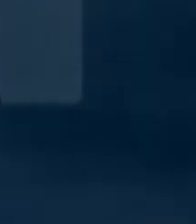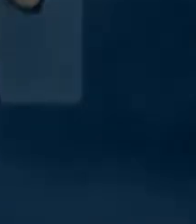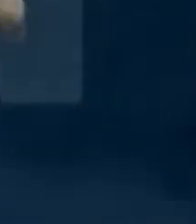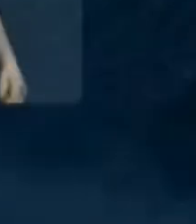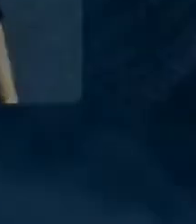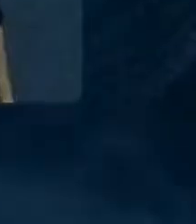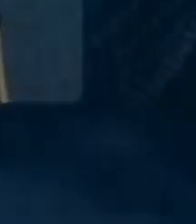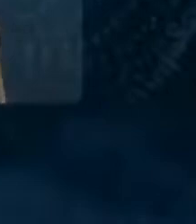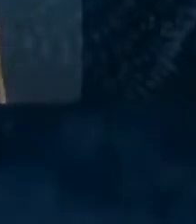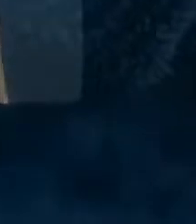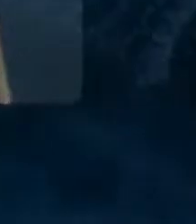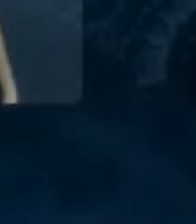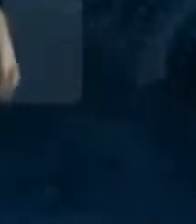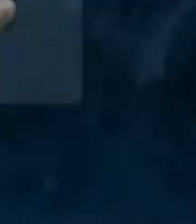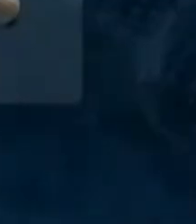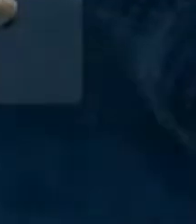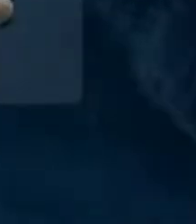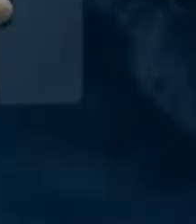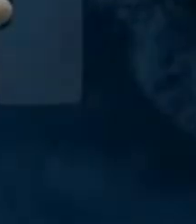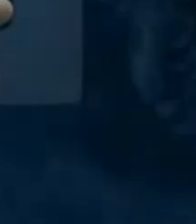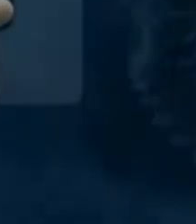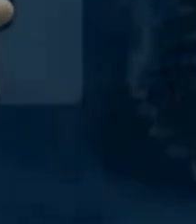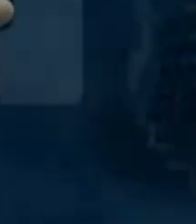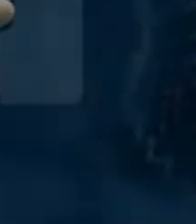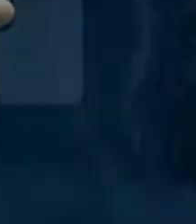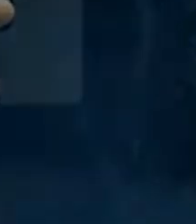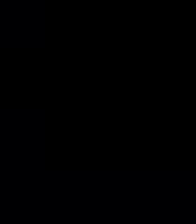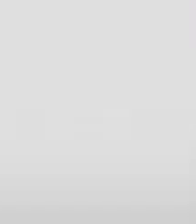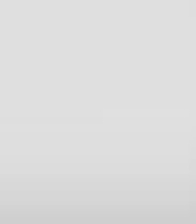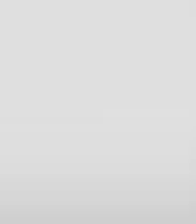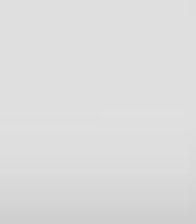TV Câmara, ao vivo.